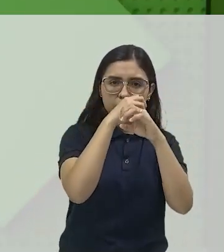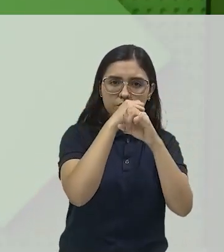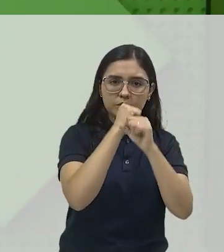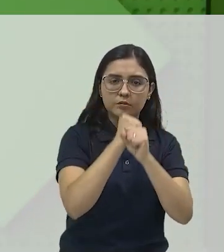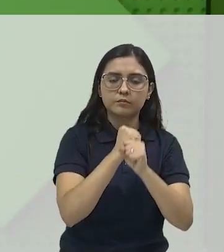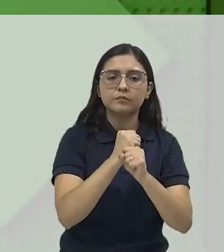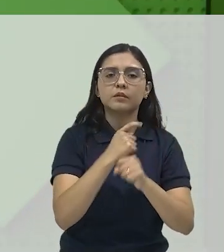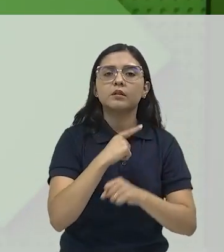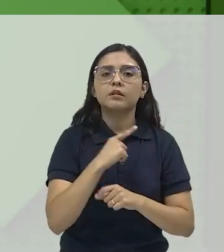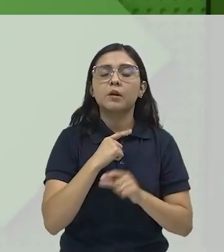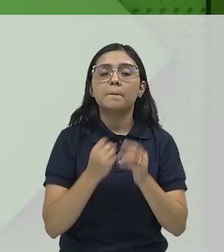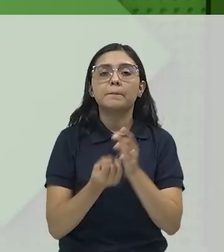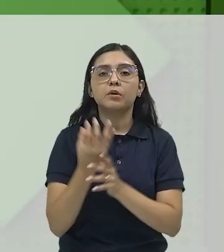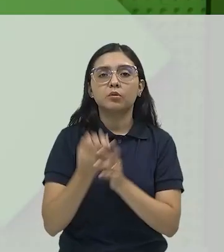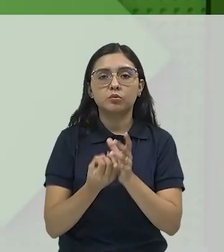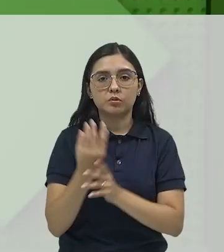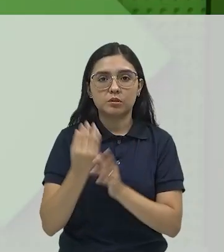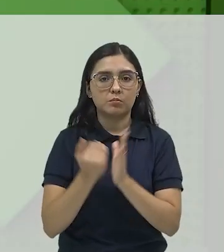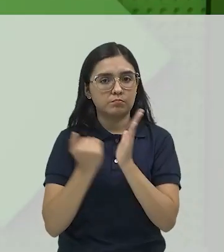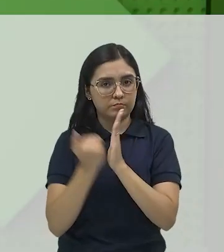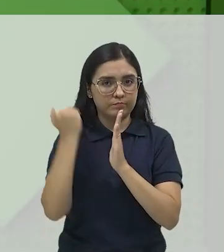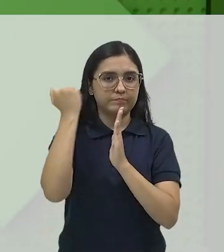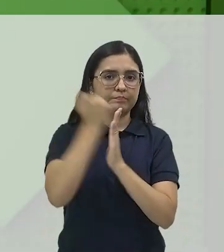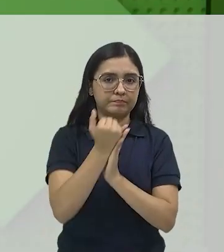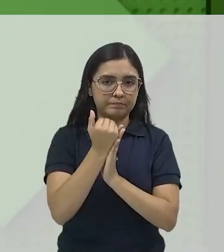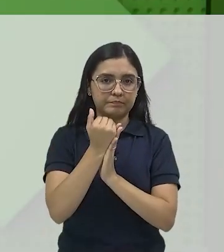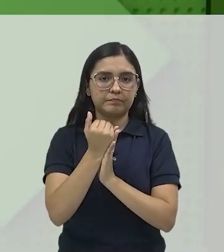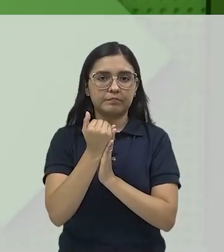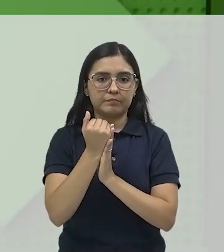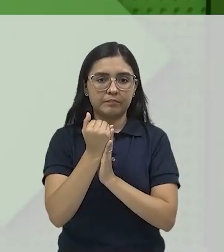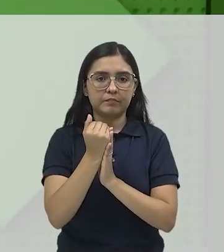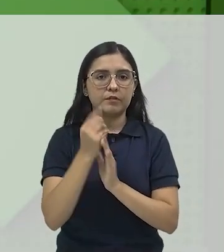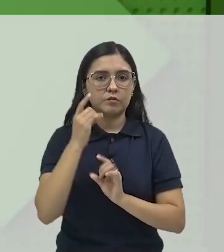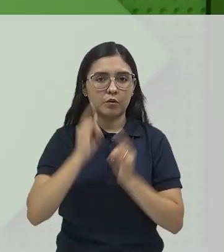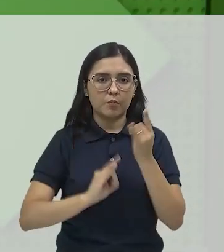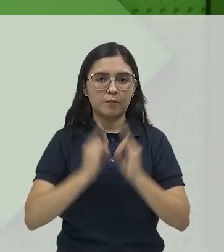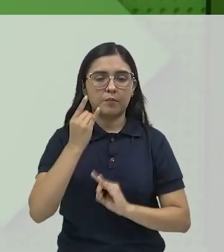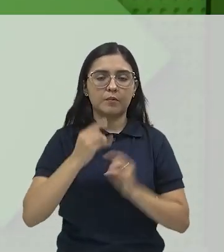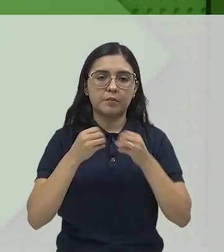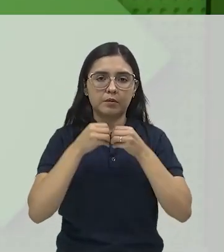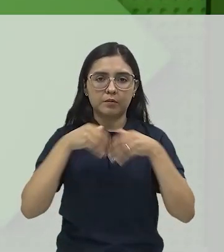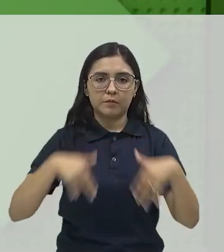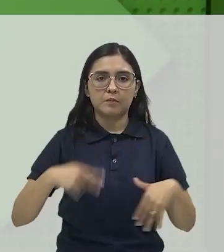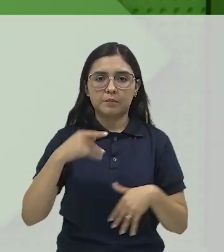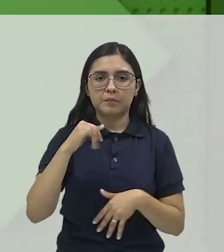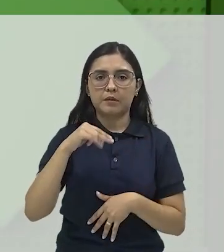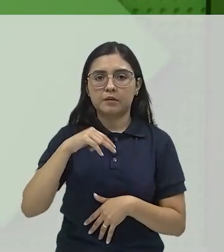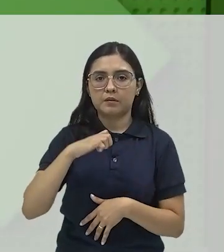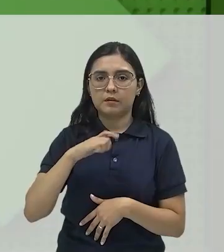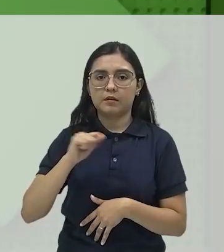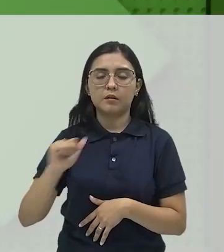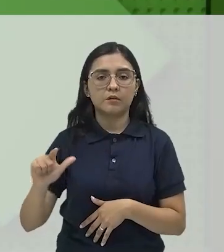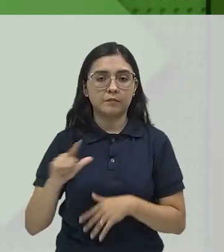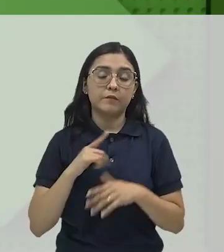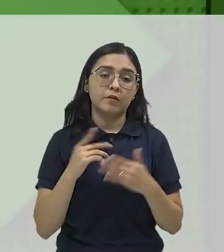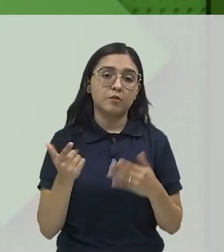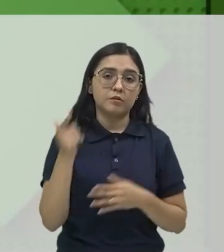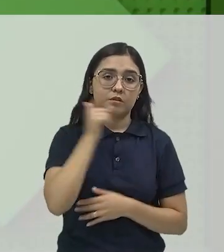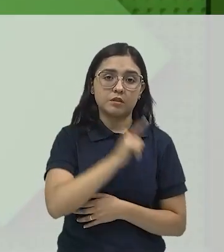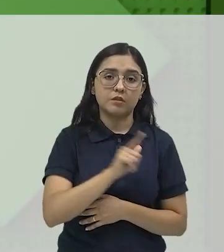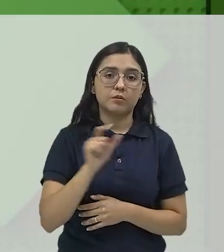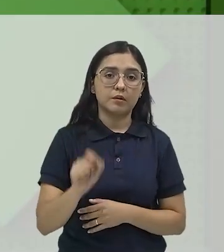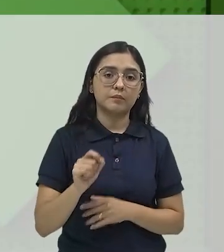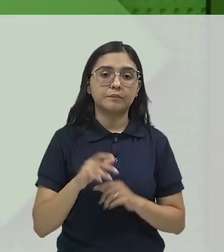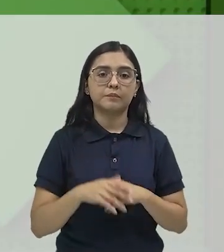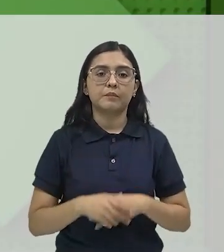nós temos aí uma produção maior da melatonina por essa glândula pineal, e ela vai conseguir fazer com que